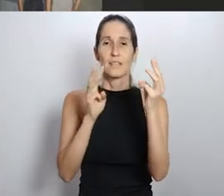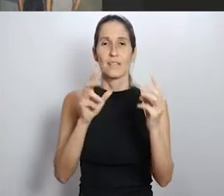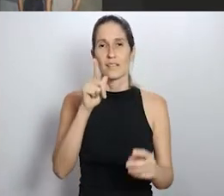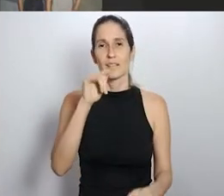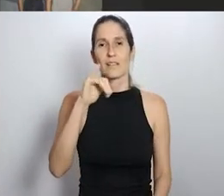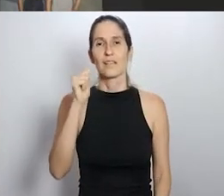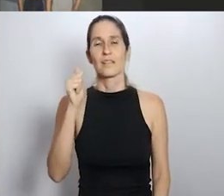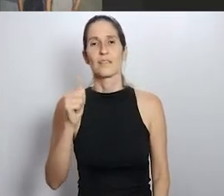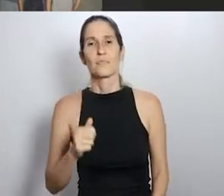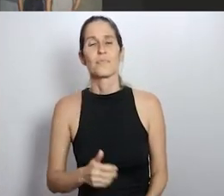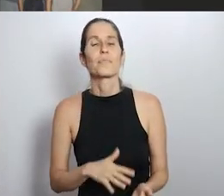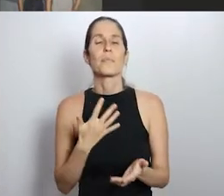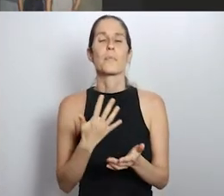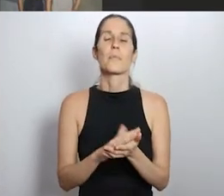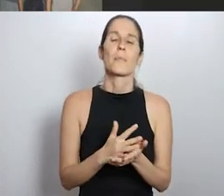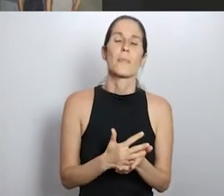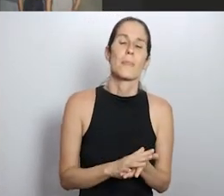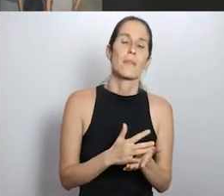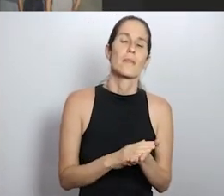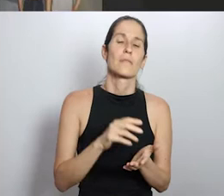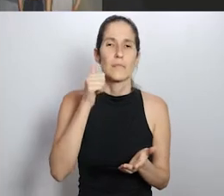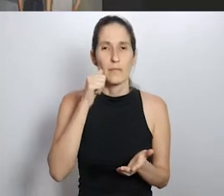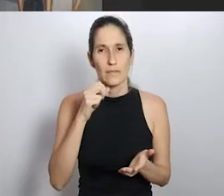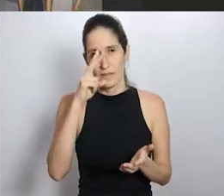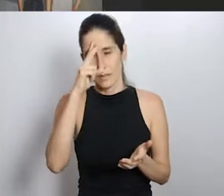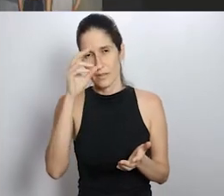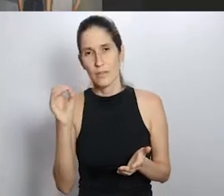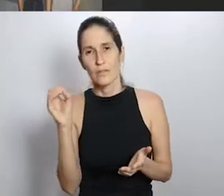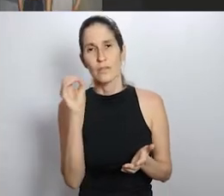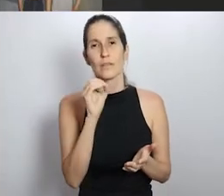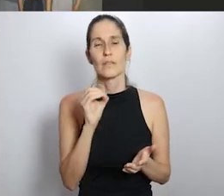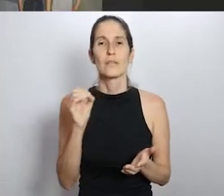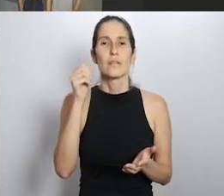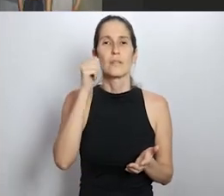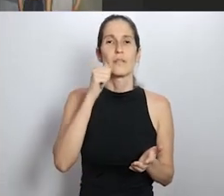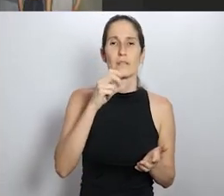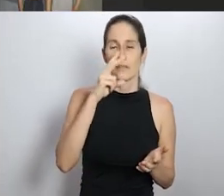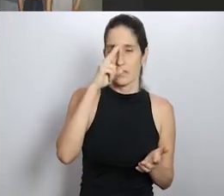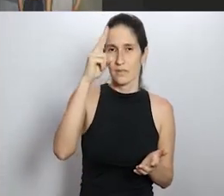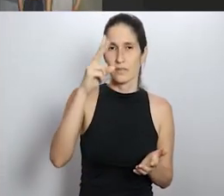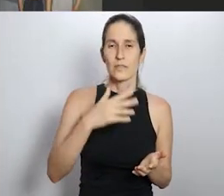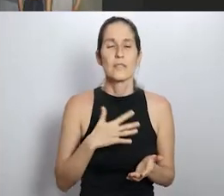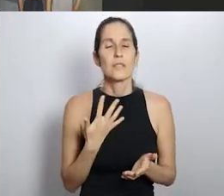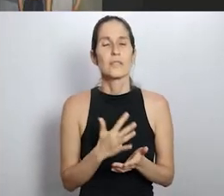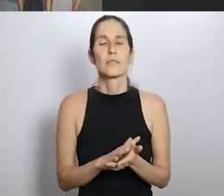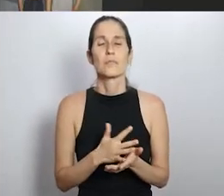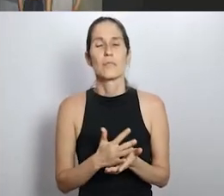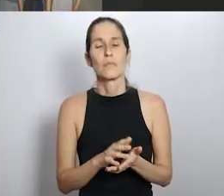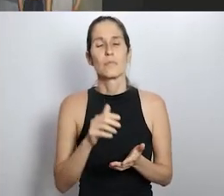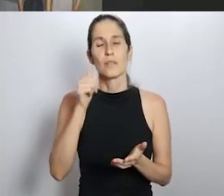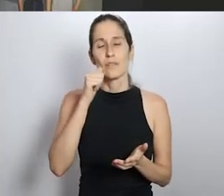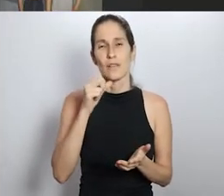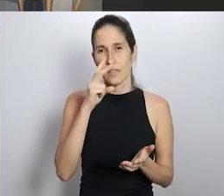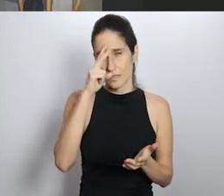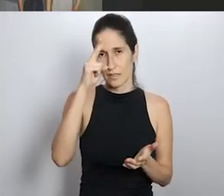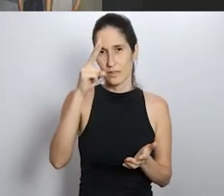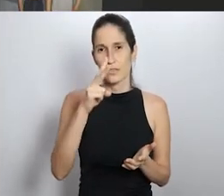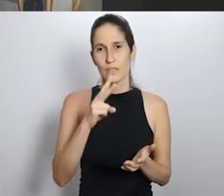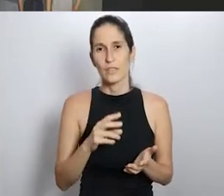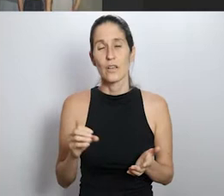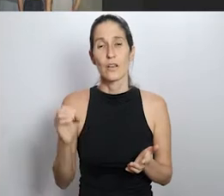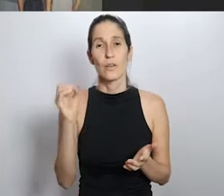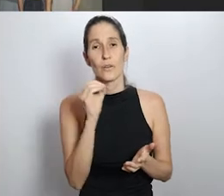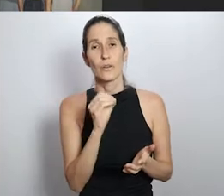a cirandeira Lia. Samba mulher valente, oh que mulher